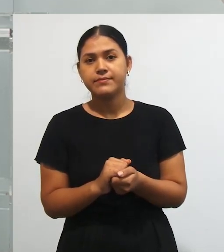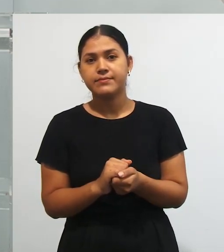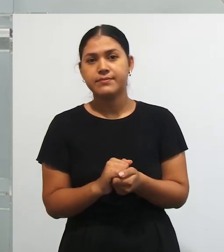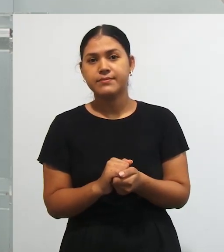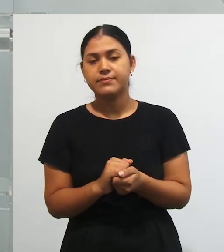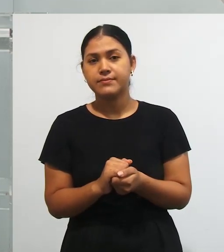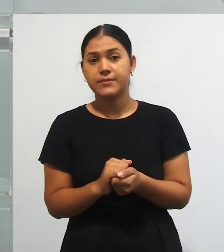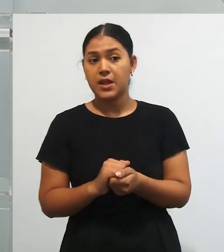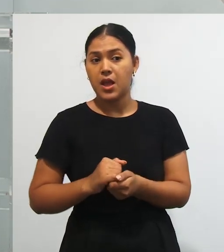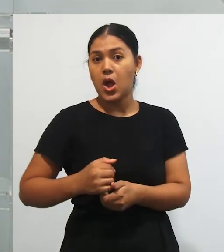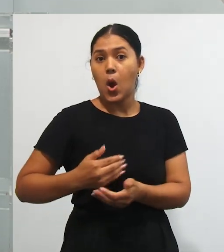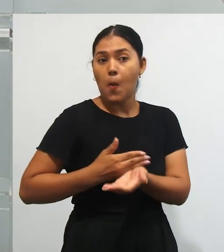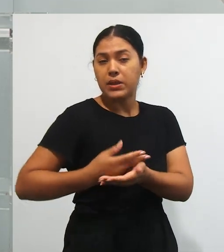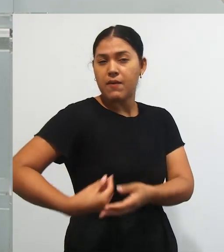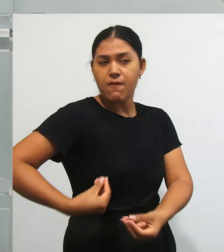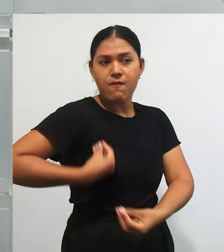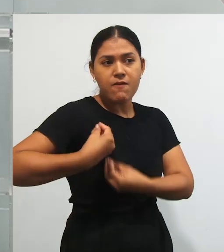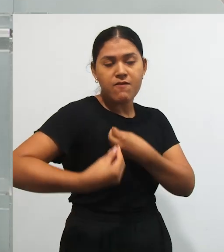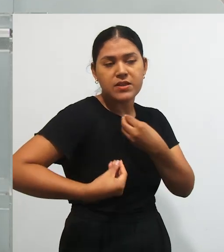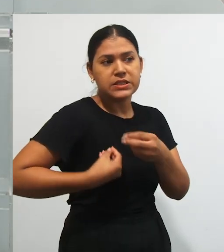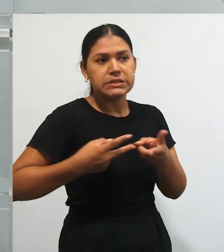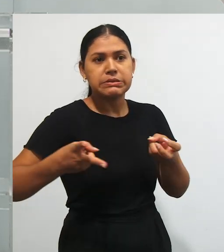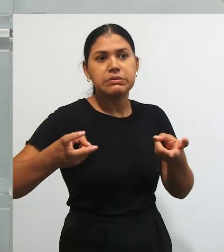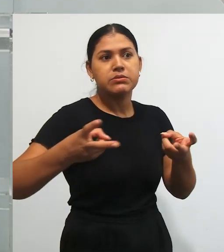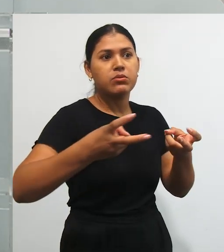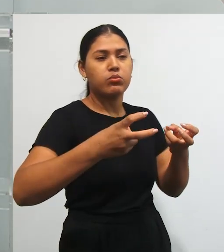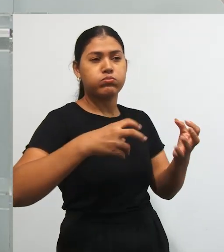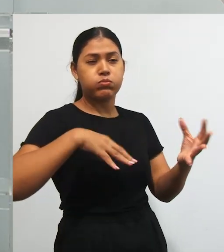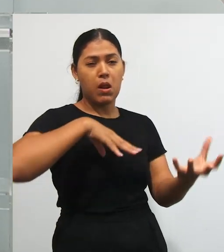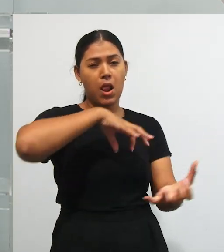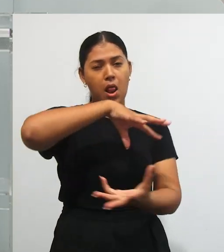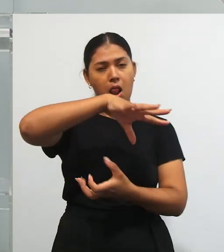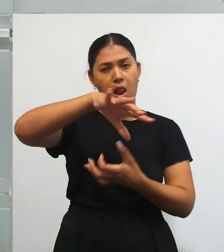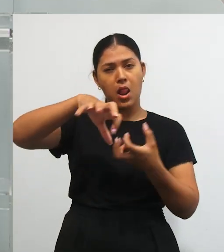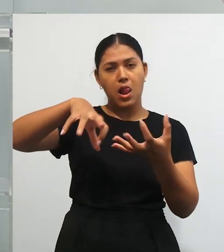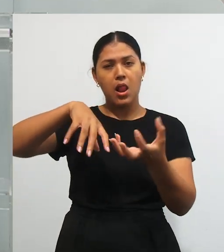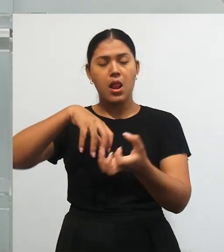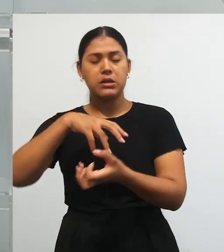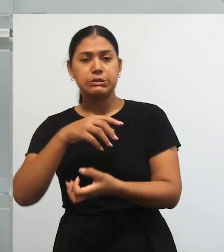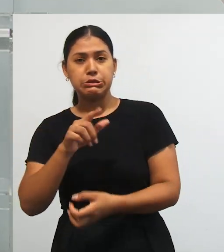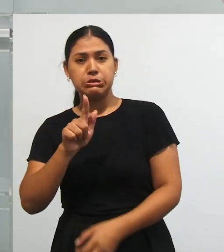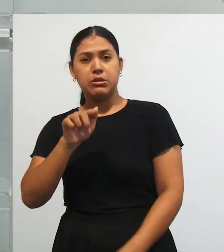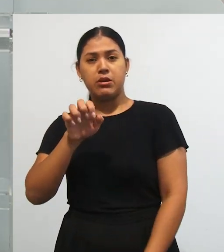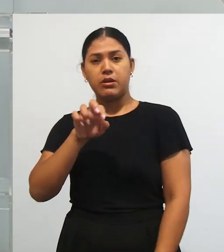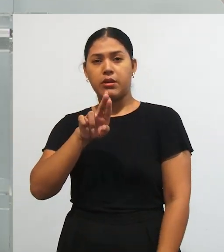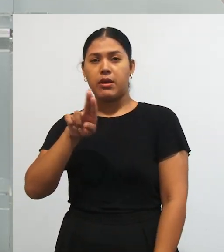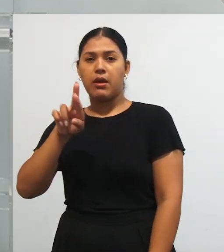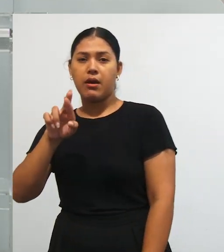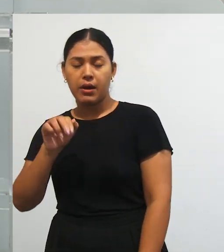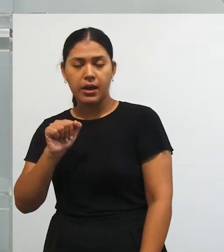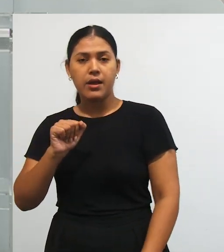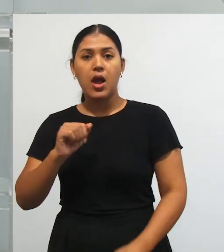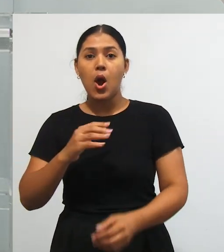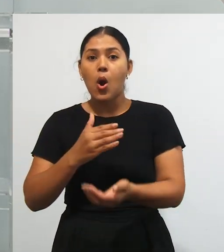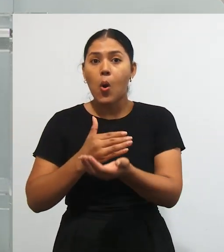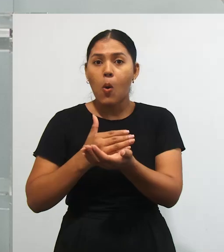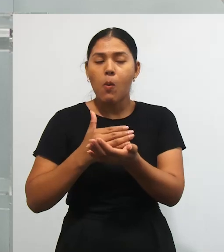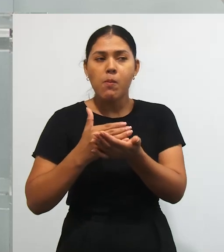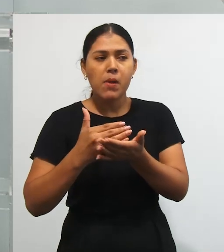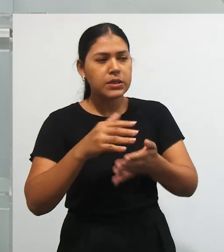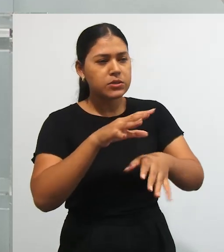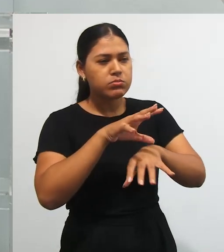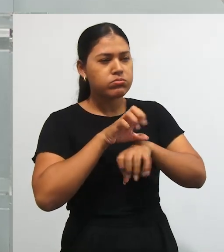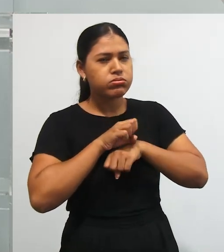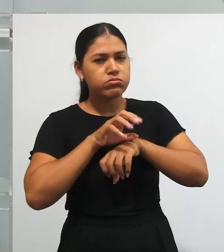ela vivencia todo o caos da guerra e durante a vivência desse caminho, ela se fortalece,